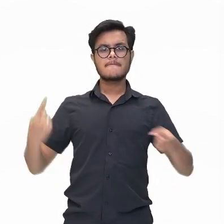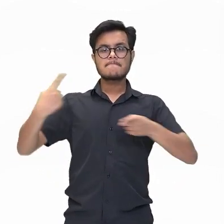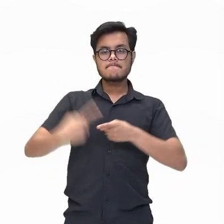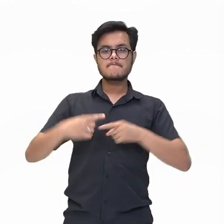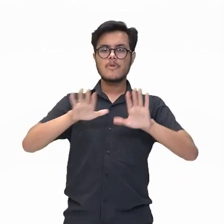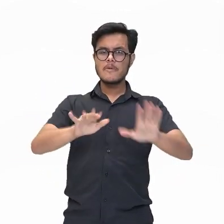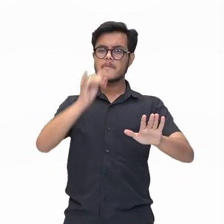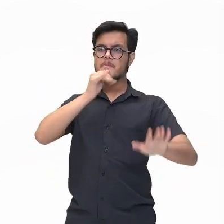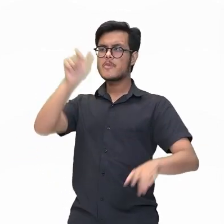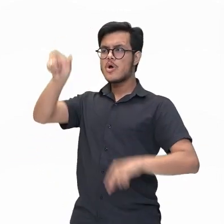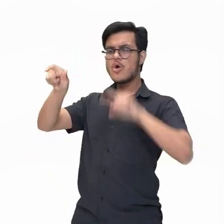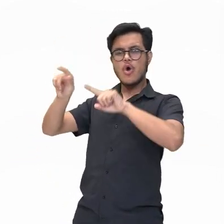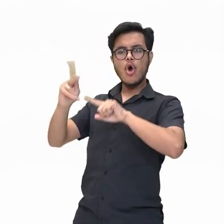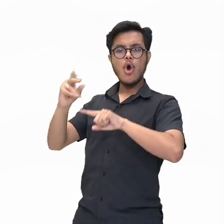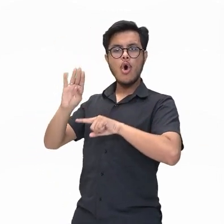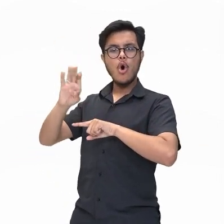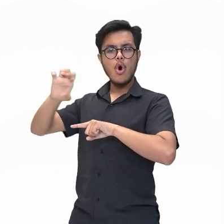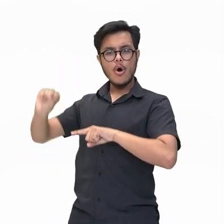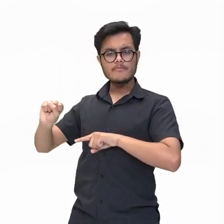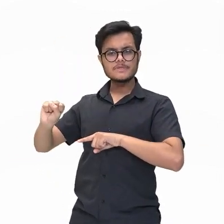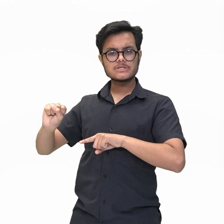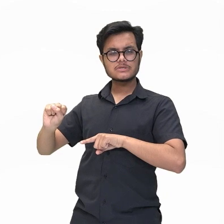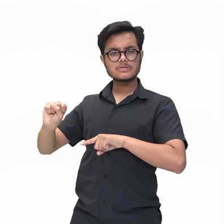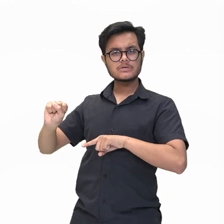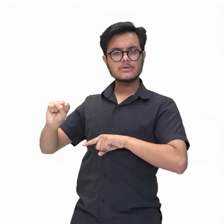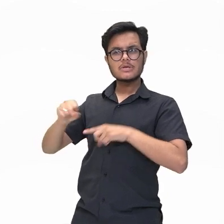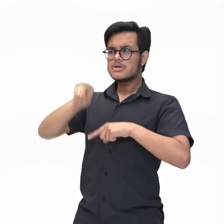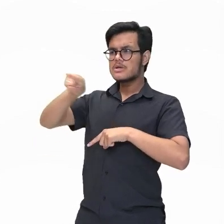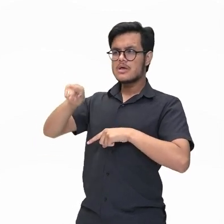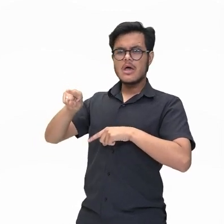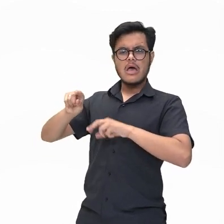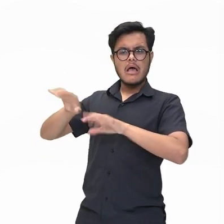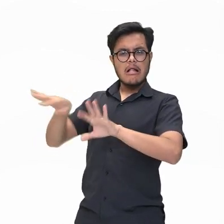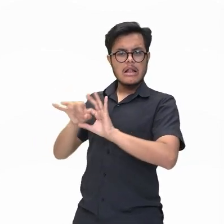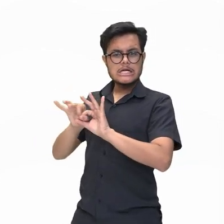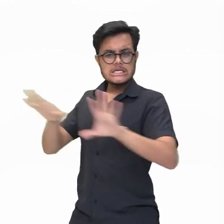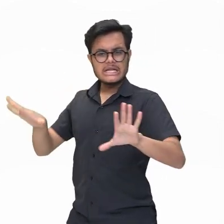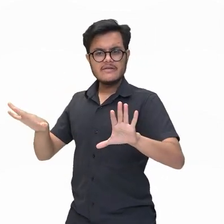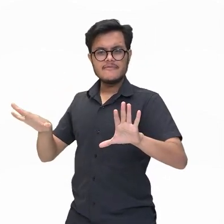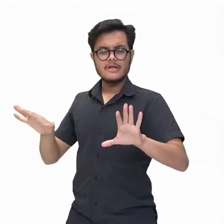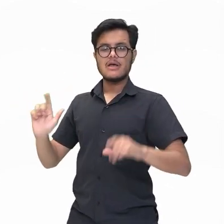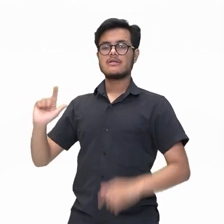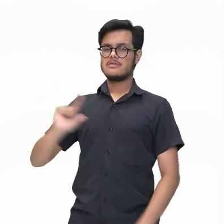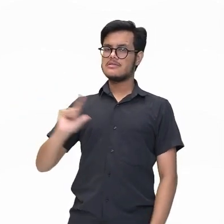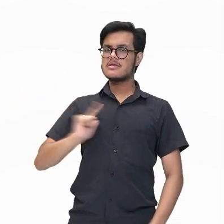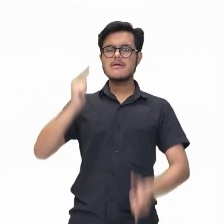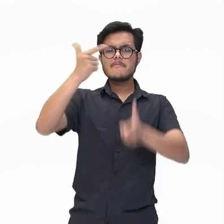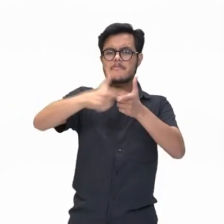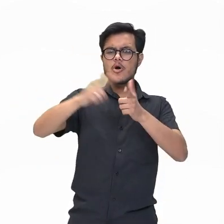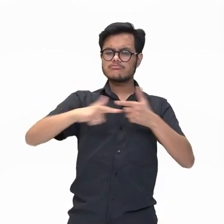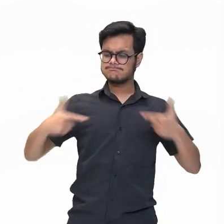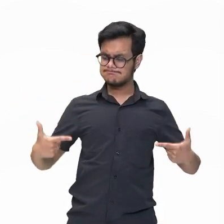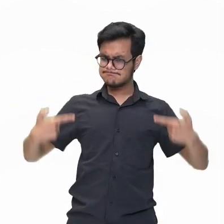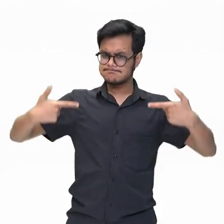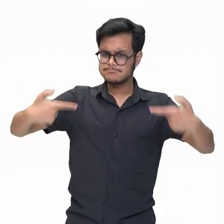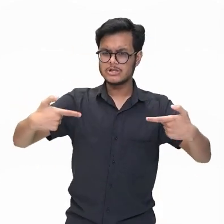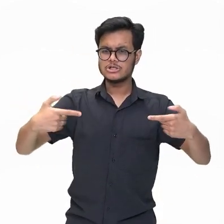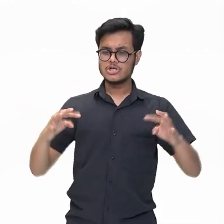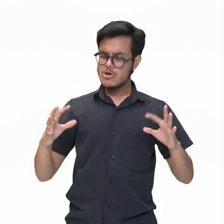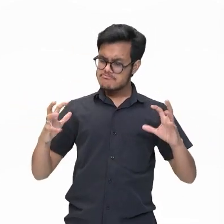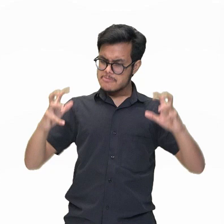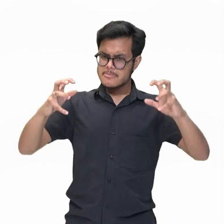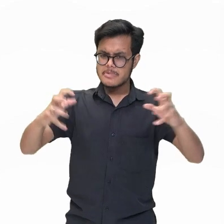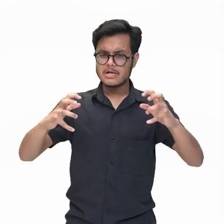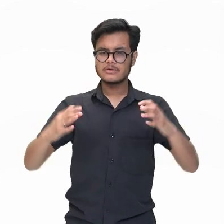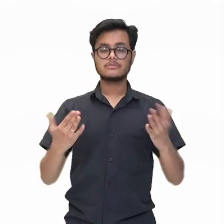acordo com Hobbes, se o homem for deixado à vontade, haverá uma guerra de todos contra todos.